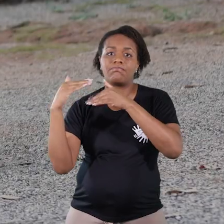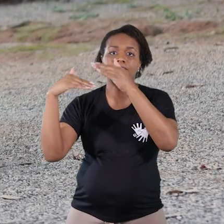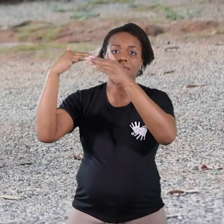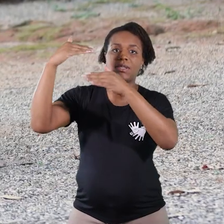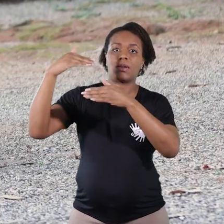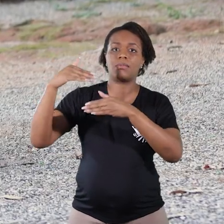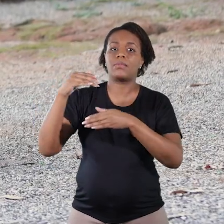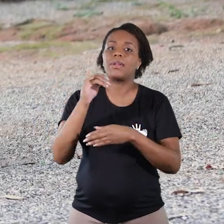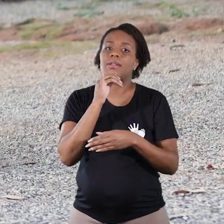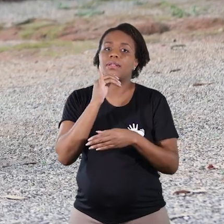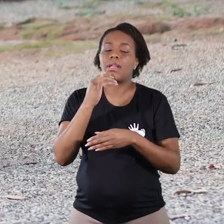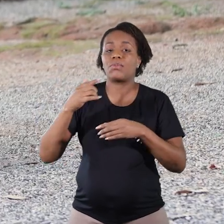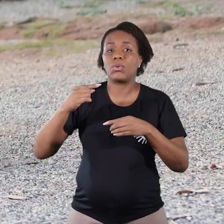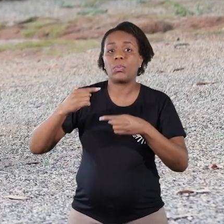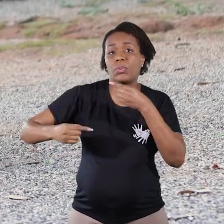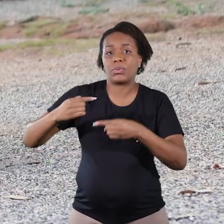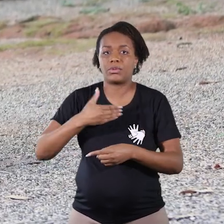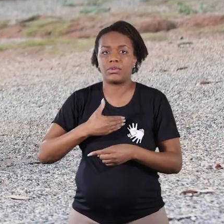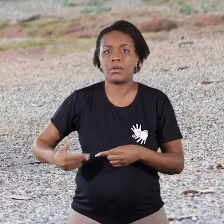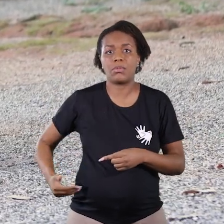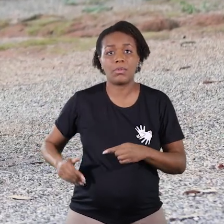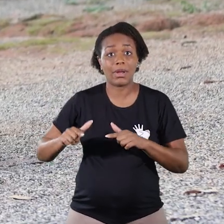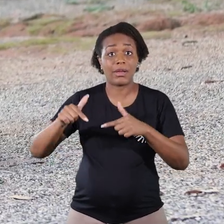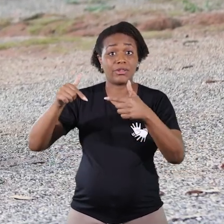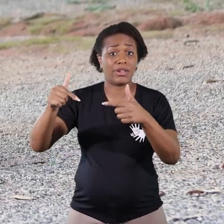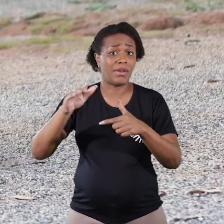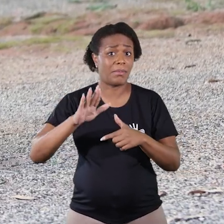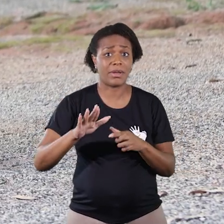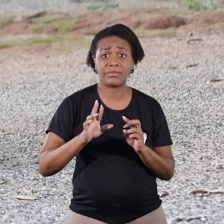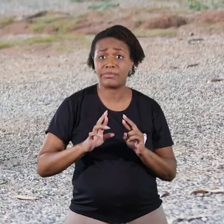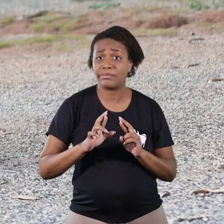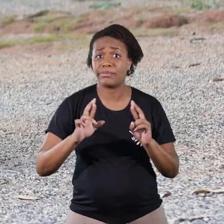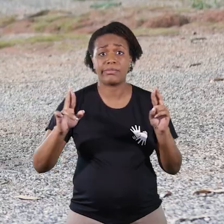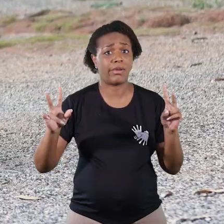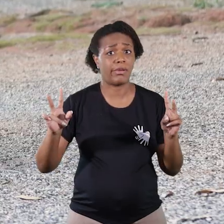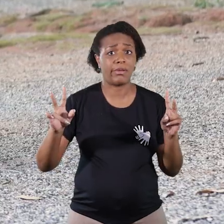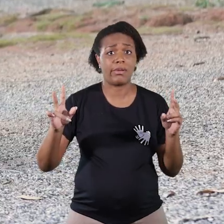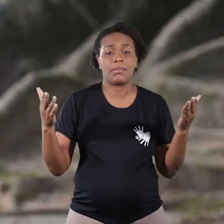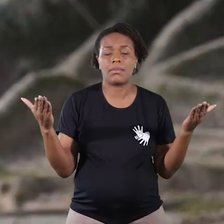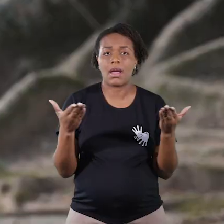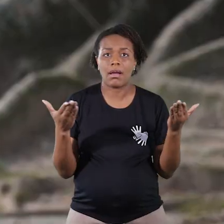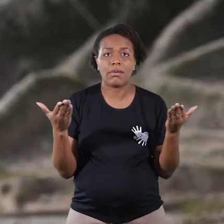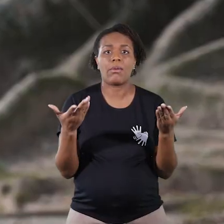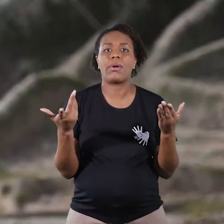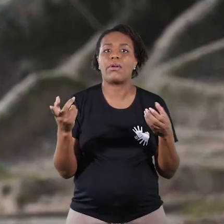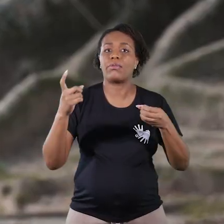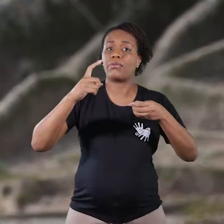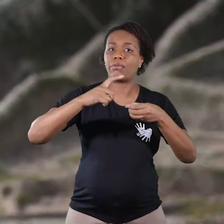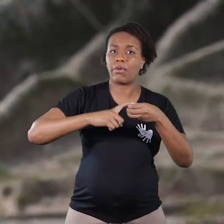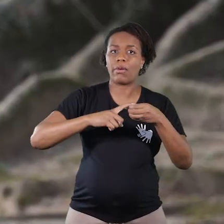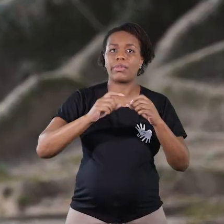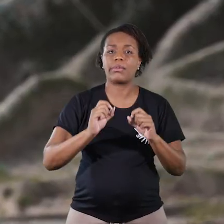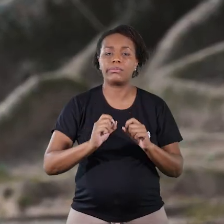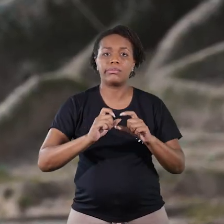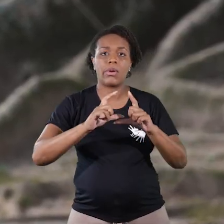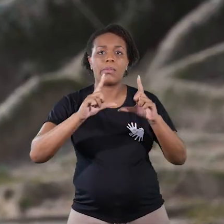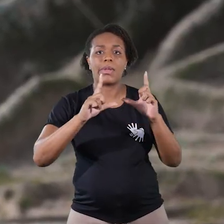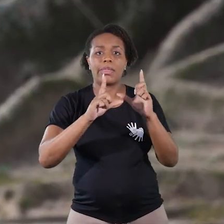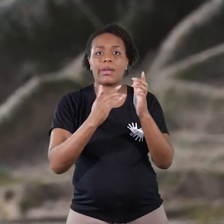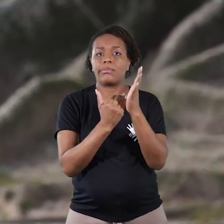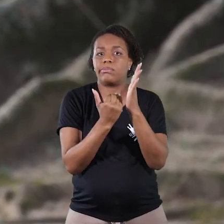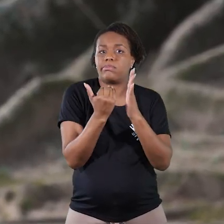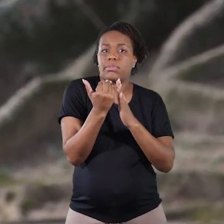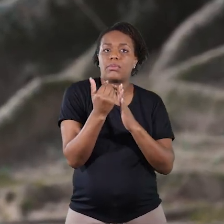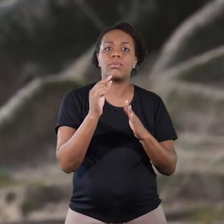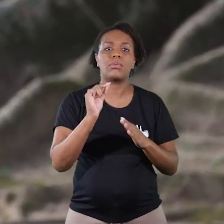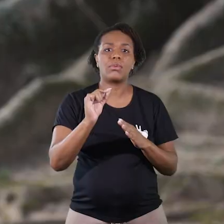avançar para a definição de políticas públicas ativas, não, pelo contrário, estão voltando a usar energia